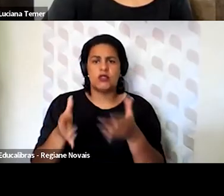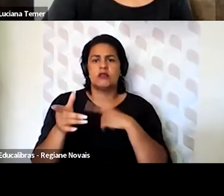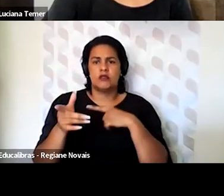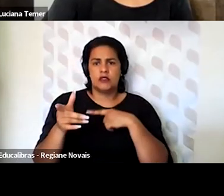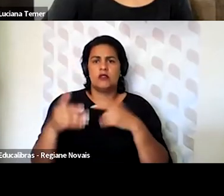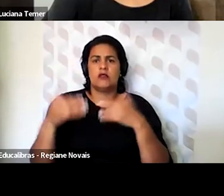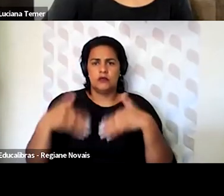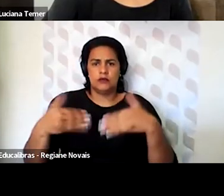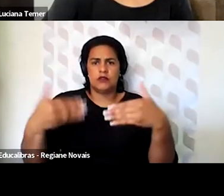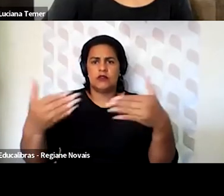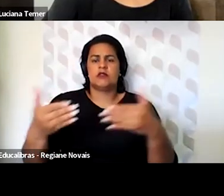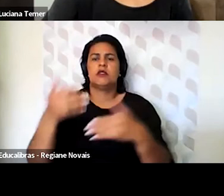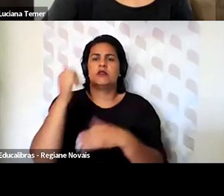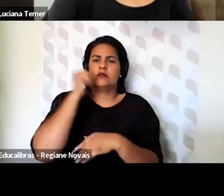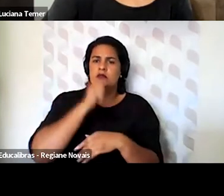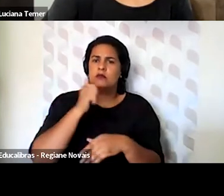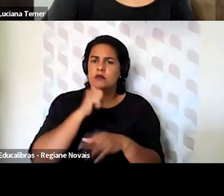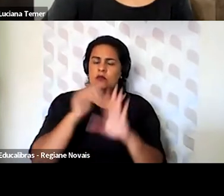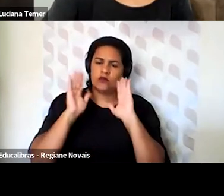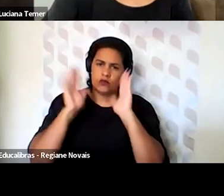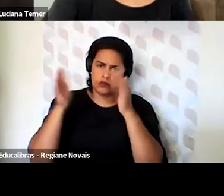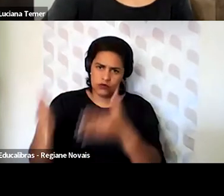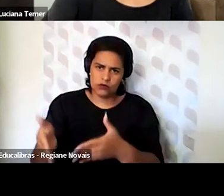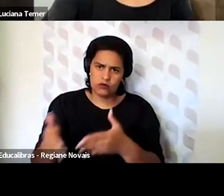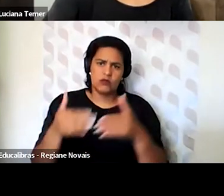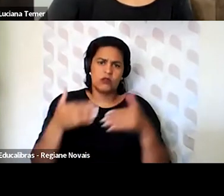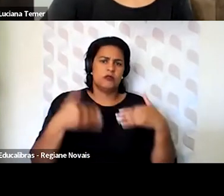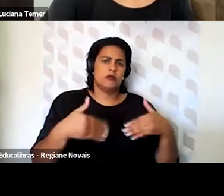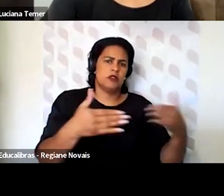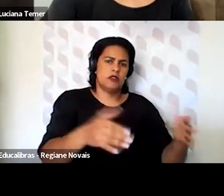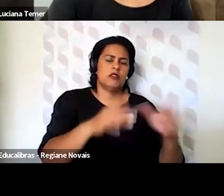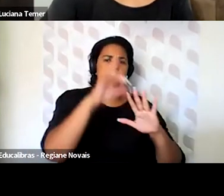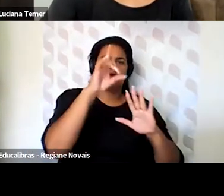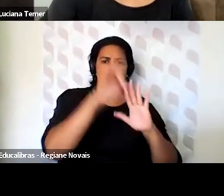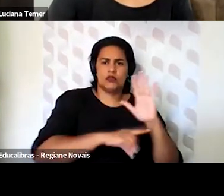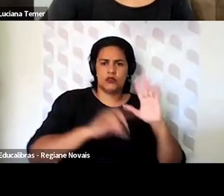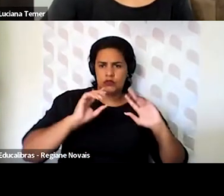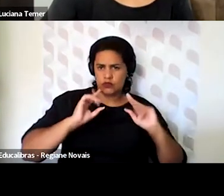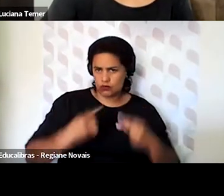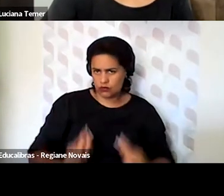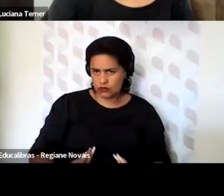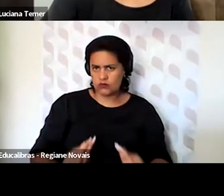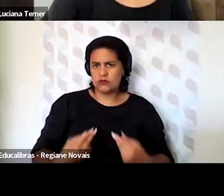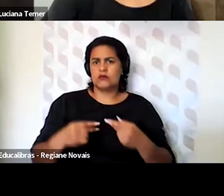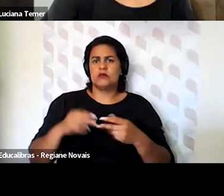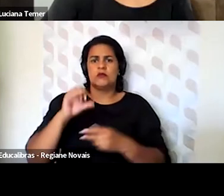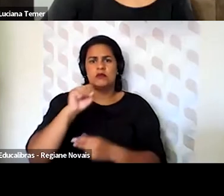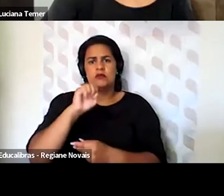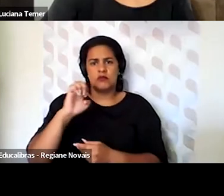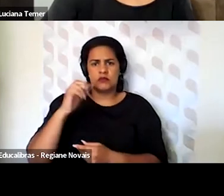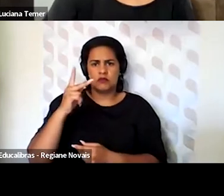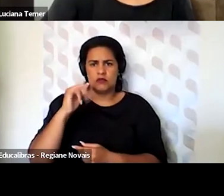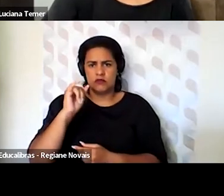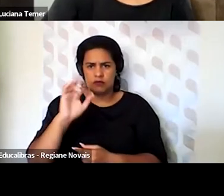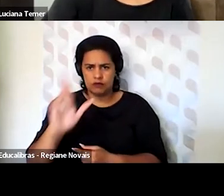um Ministério da Mulher exclusivo, um Ministério dos Direitos Humanos, um Ministério, a CEPI, a Secretaria da